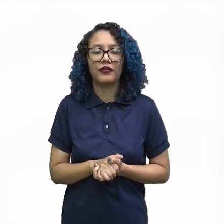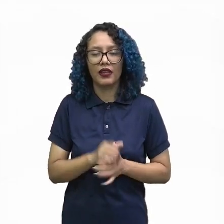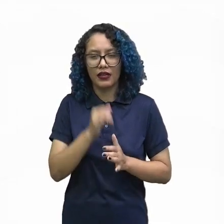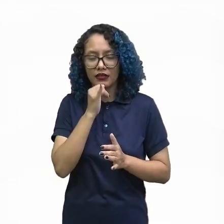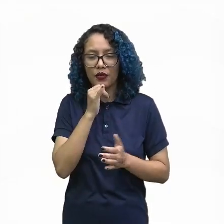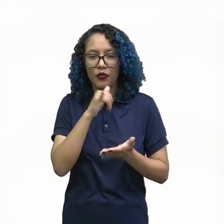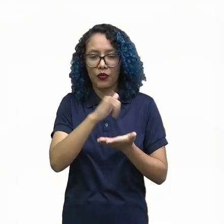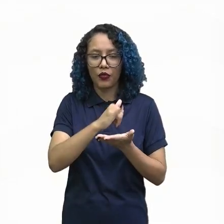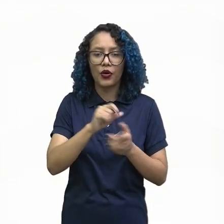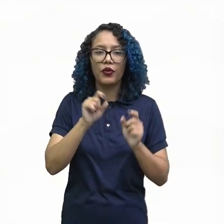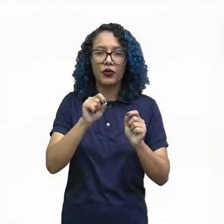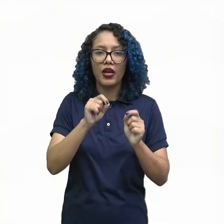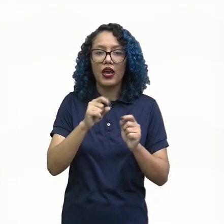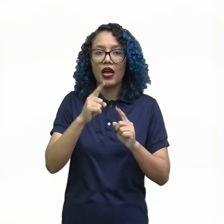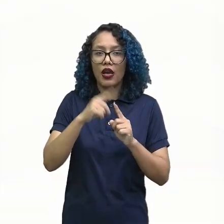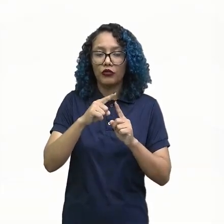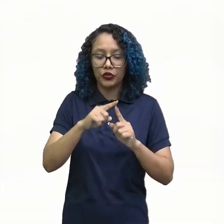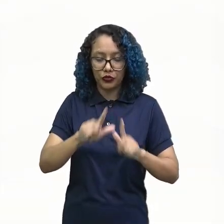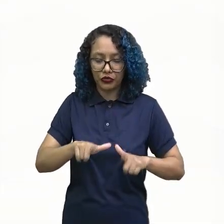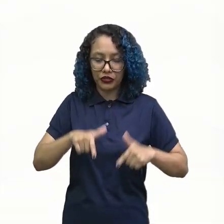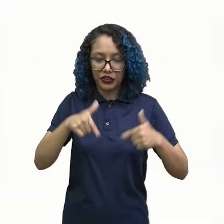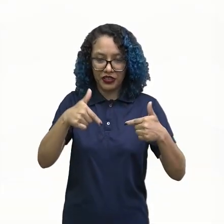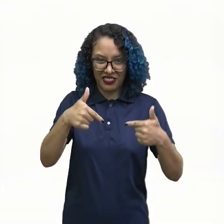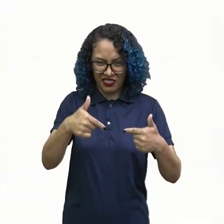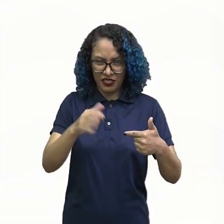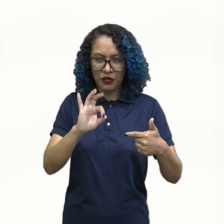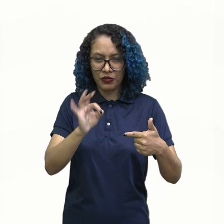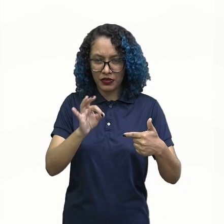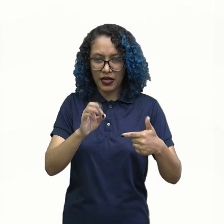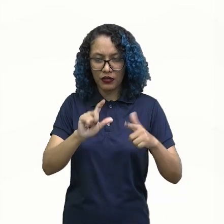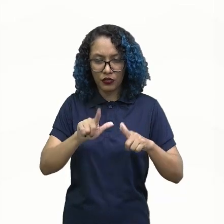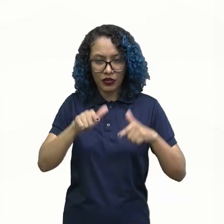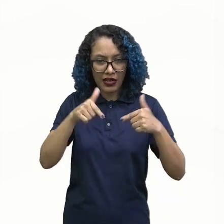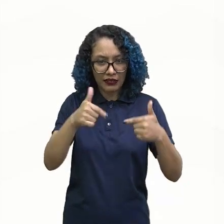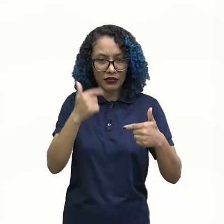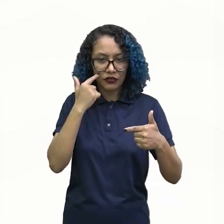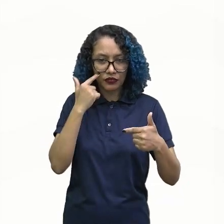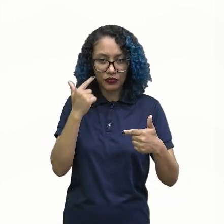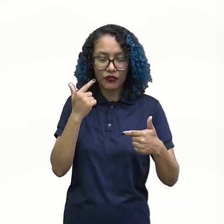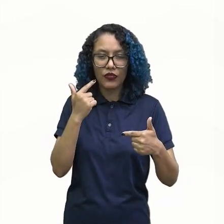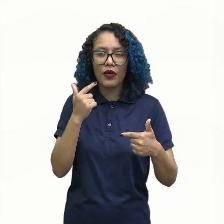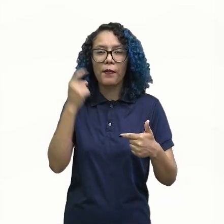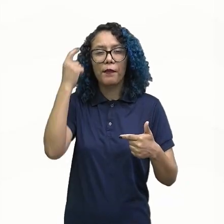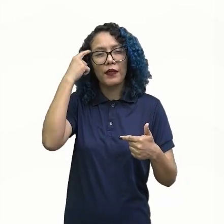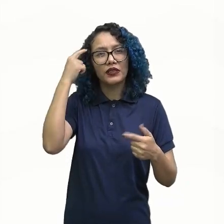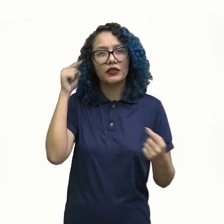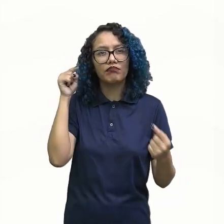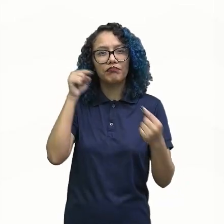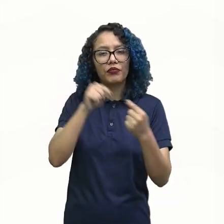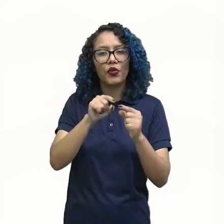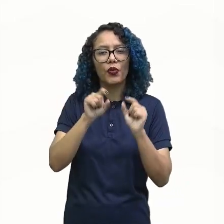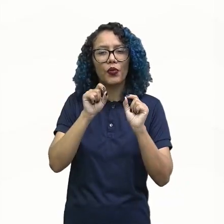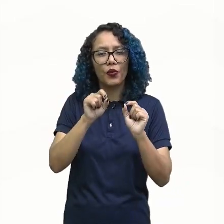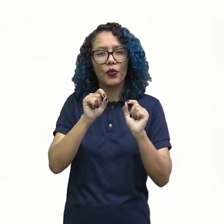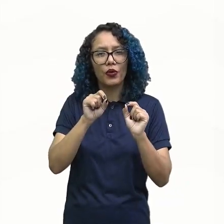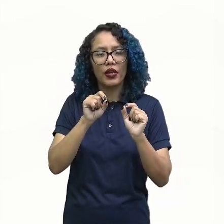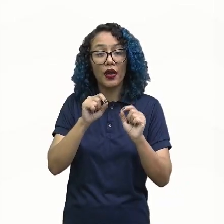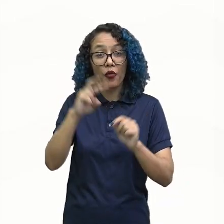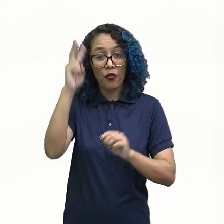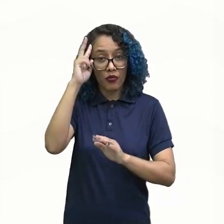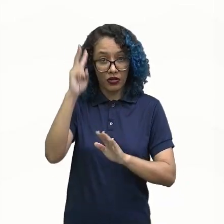uma manifestação. E quando eu coloco de manifestar, eu vou pensar que ele possui uma